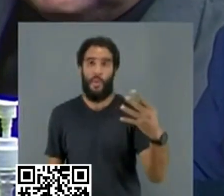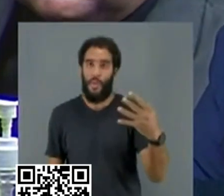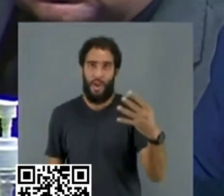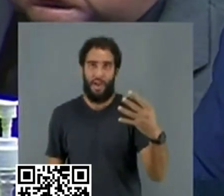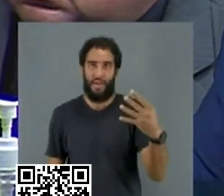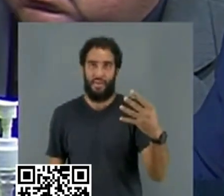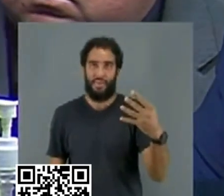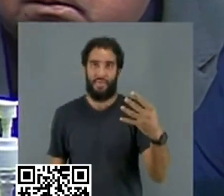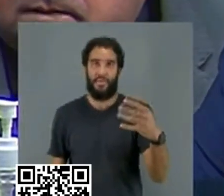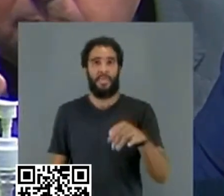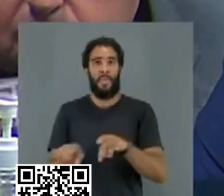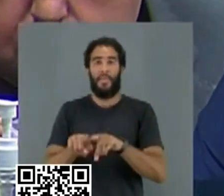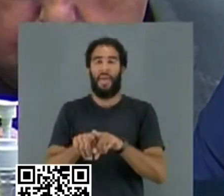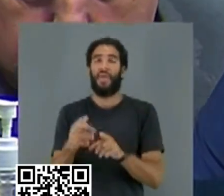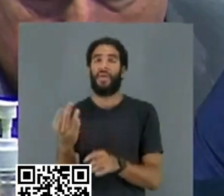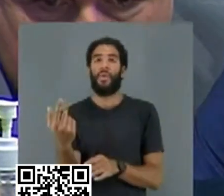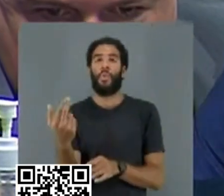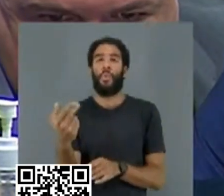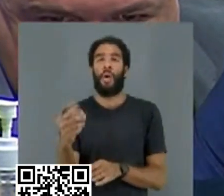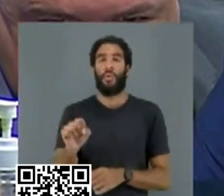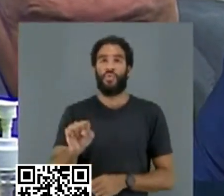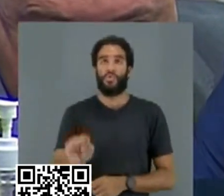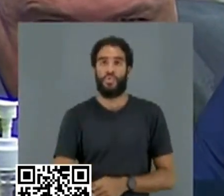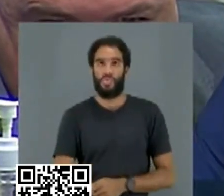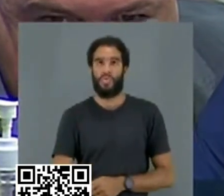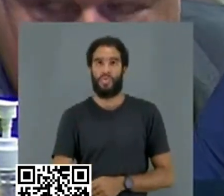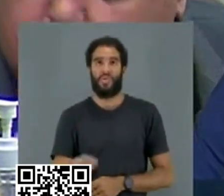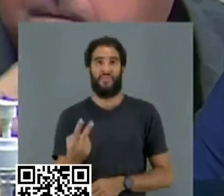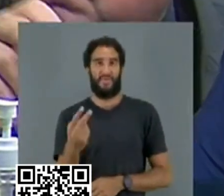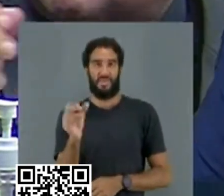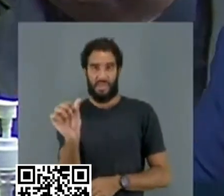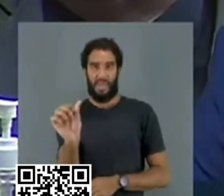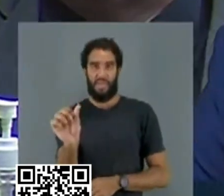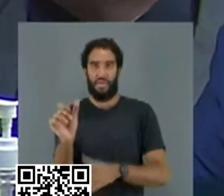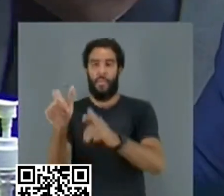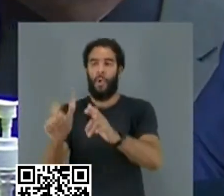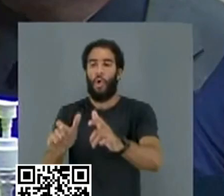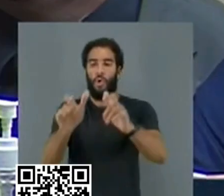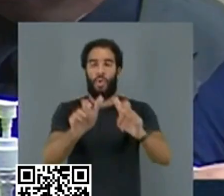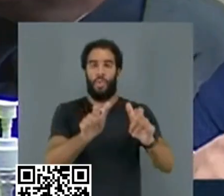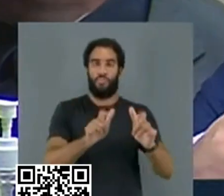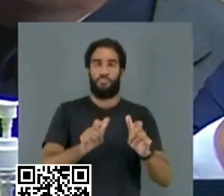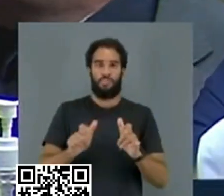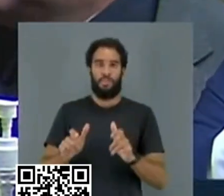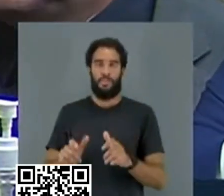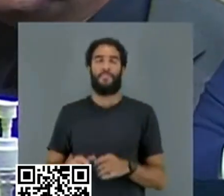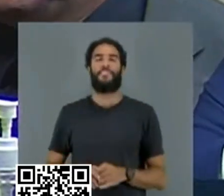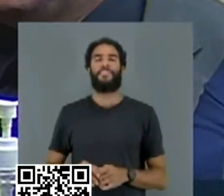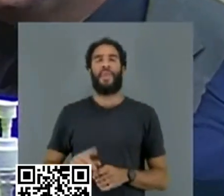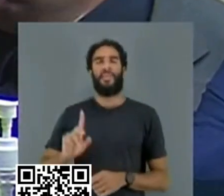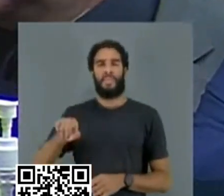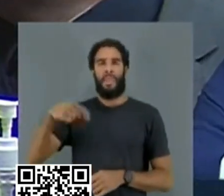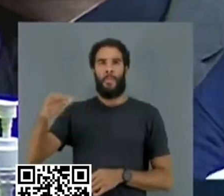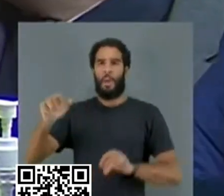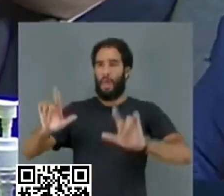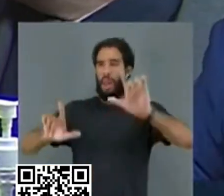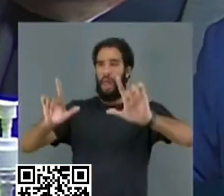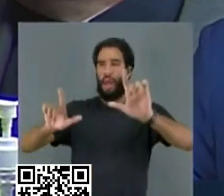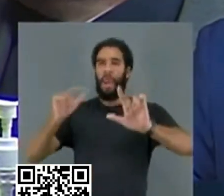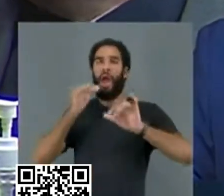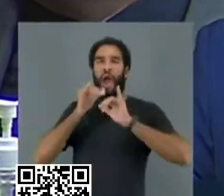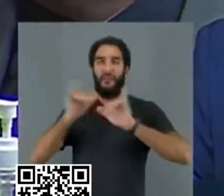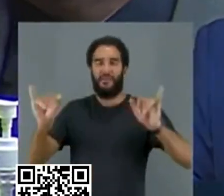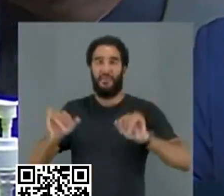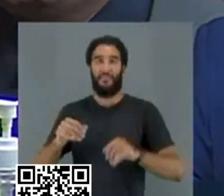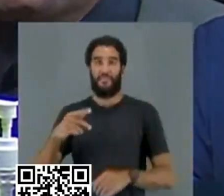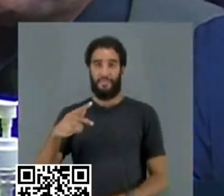juntamente com o Sul, 26 veículos fiscalizados por ponto. Depois se afirmou na imprensa também que a